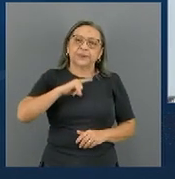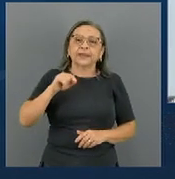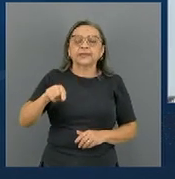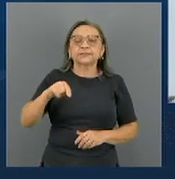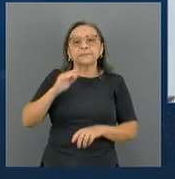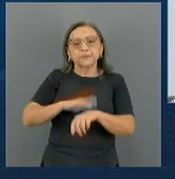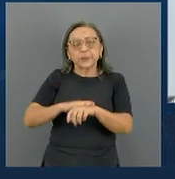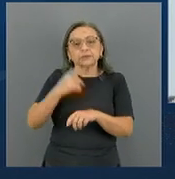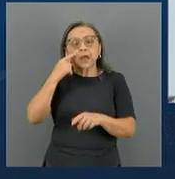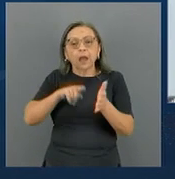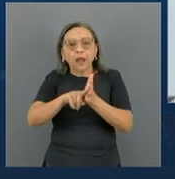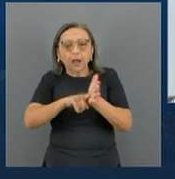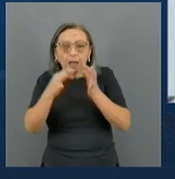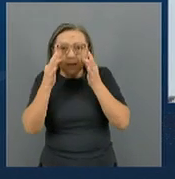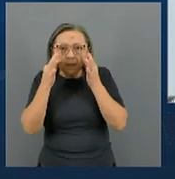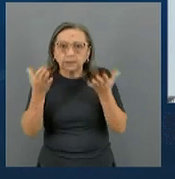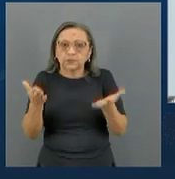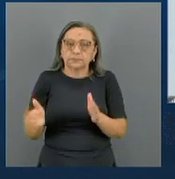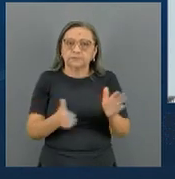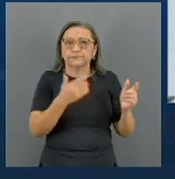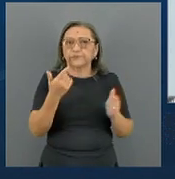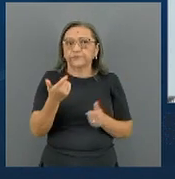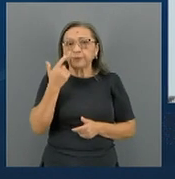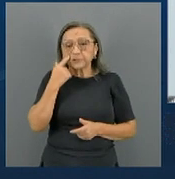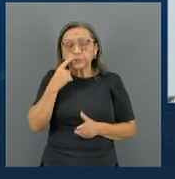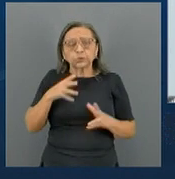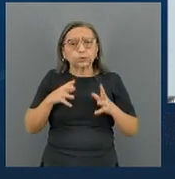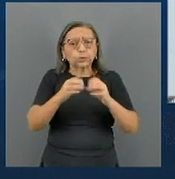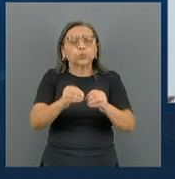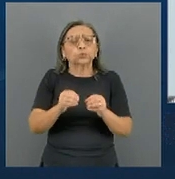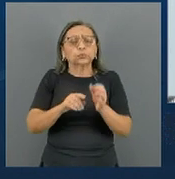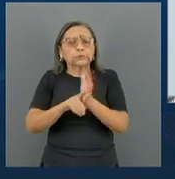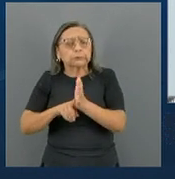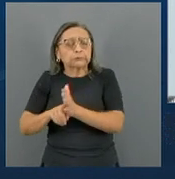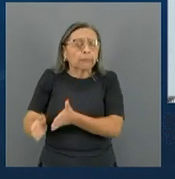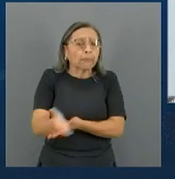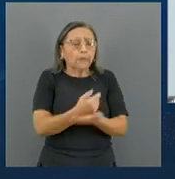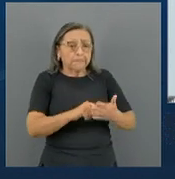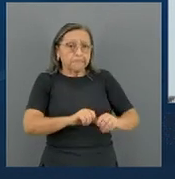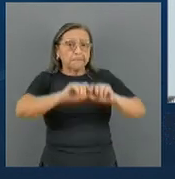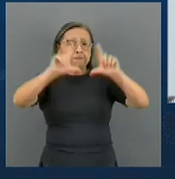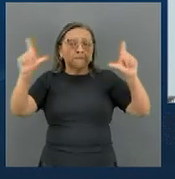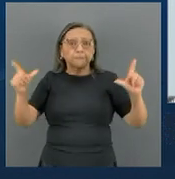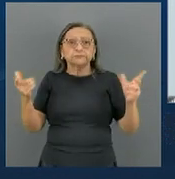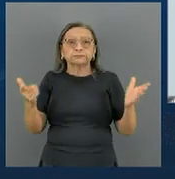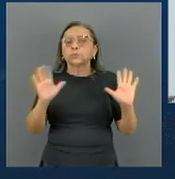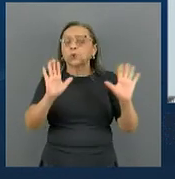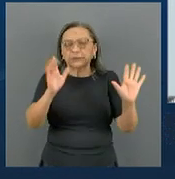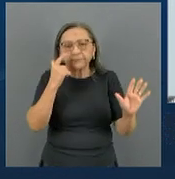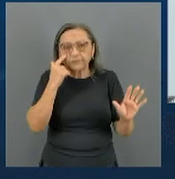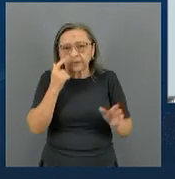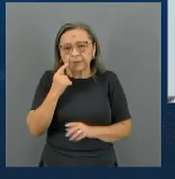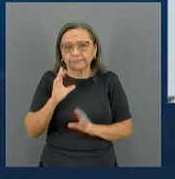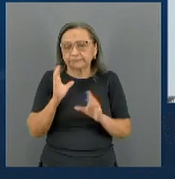este momento da audiência de custódia. E vejam, os dados revelam que, vamos lá, vamos arredondar, metade